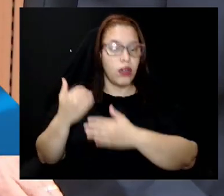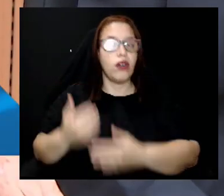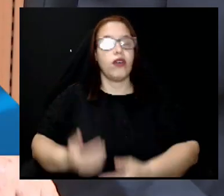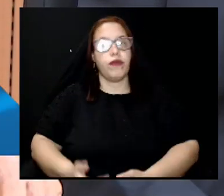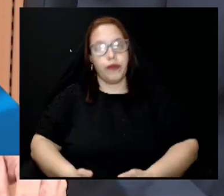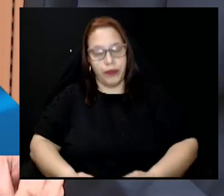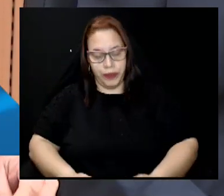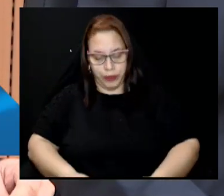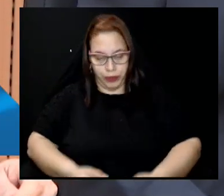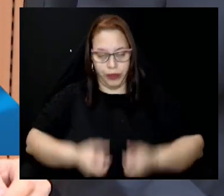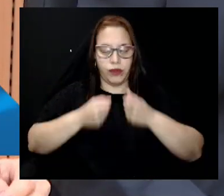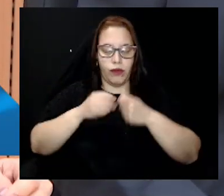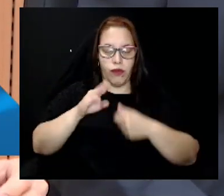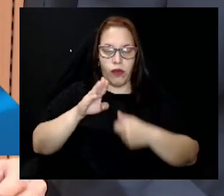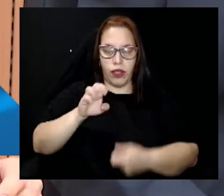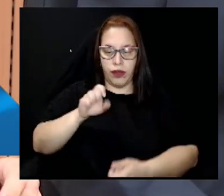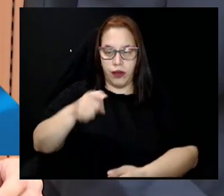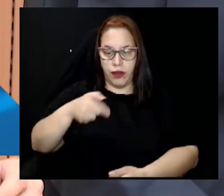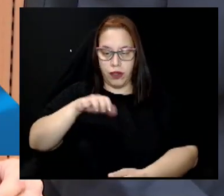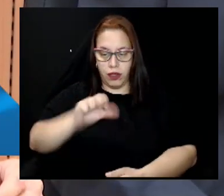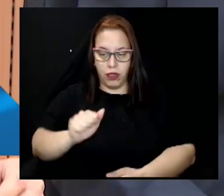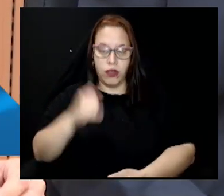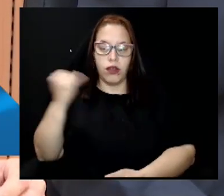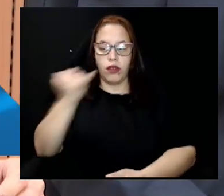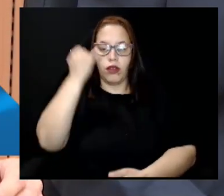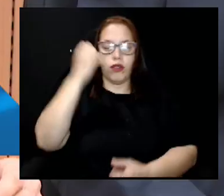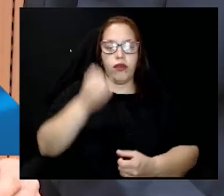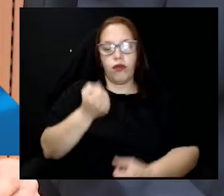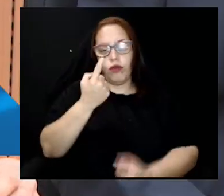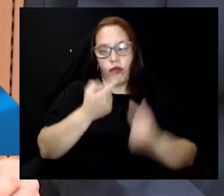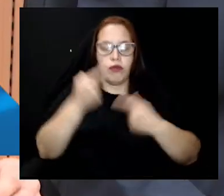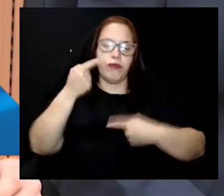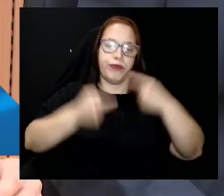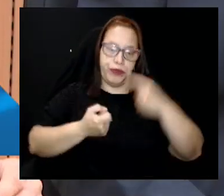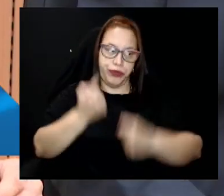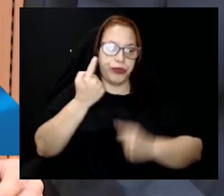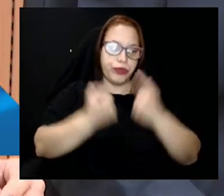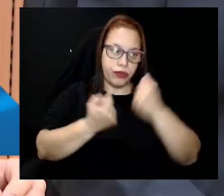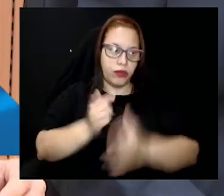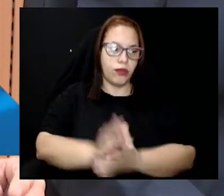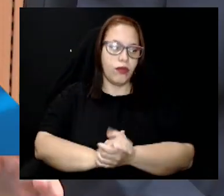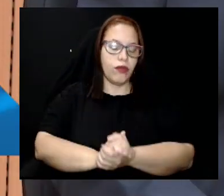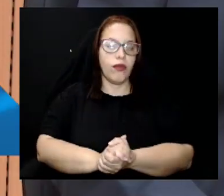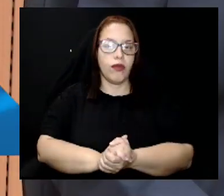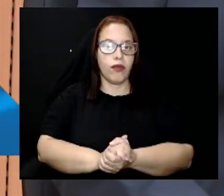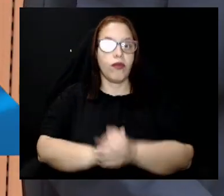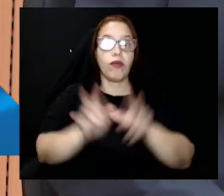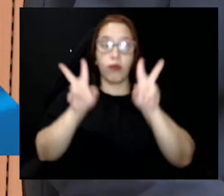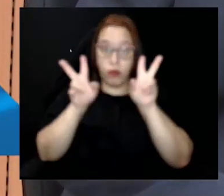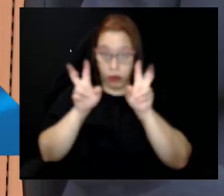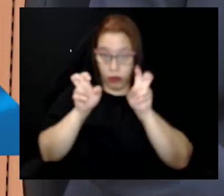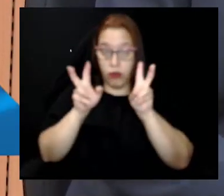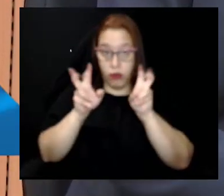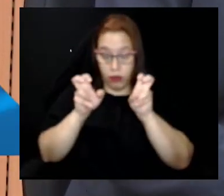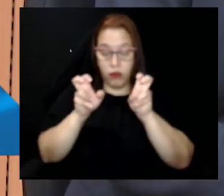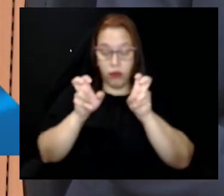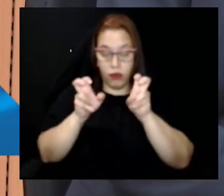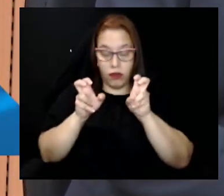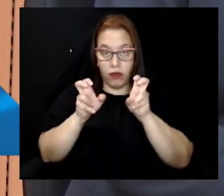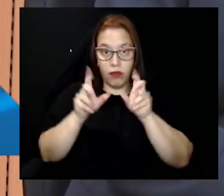tema muito importante, pouco discutido, pouco debatido. Eu acho que esse tema talvez seja até